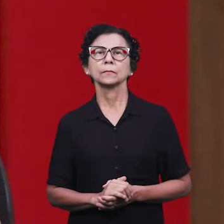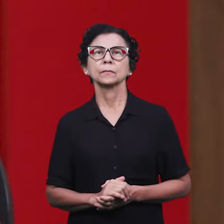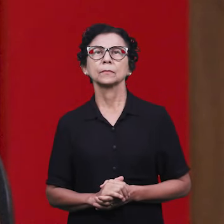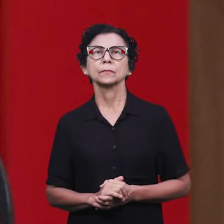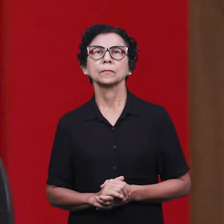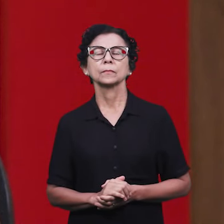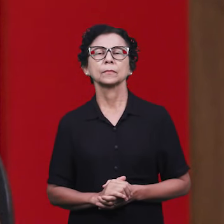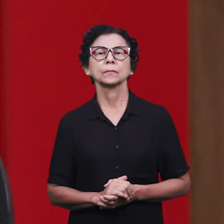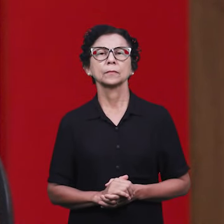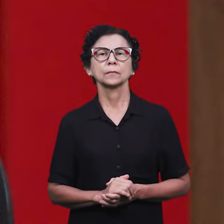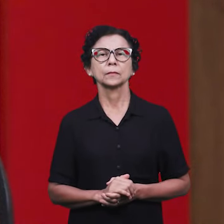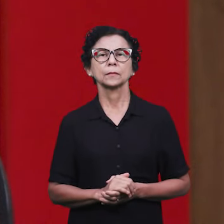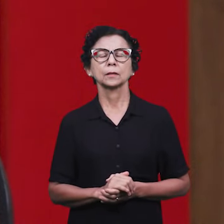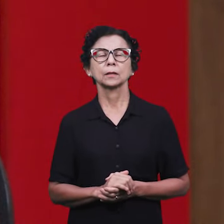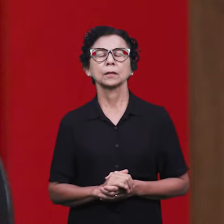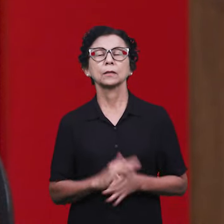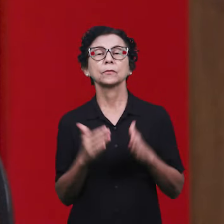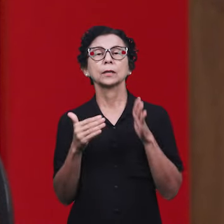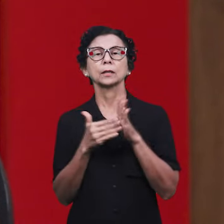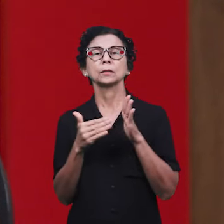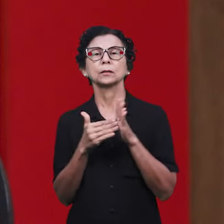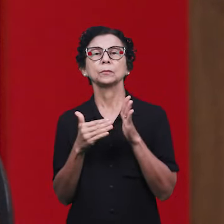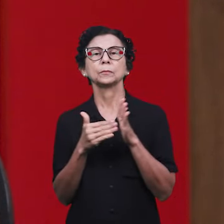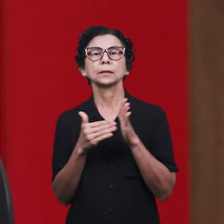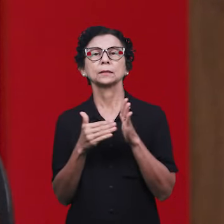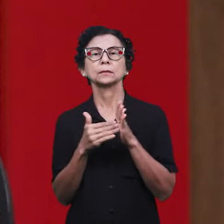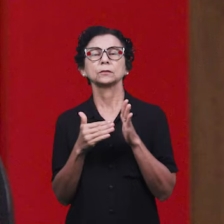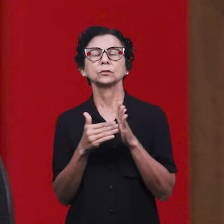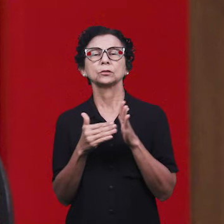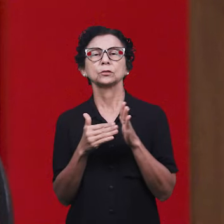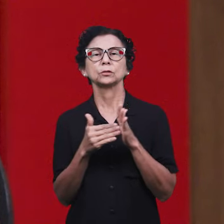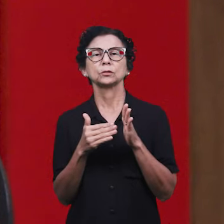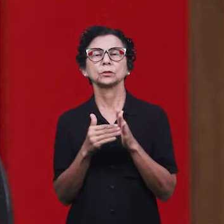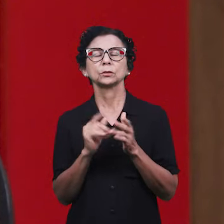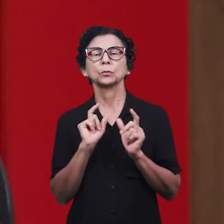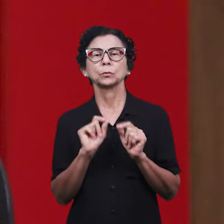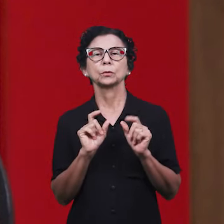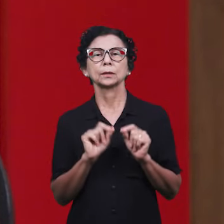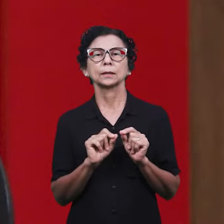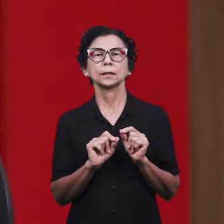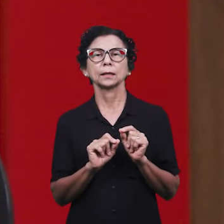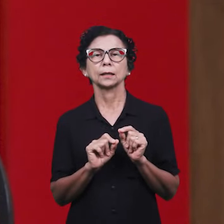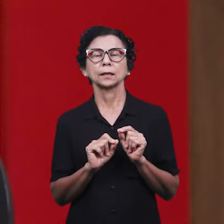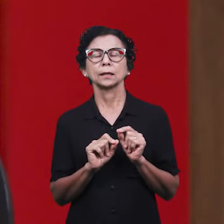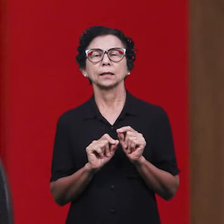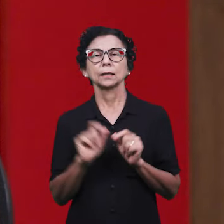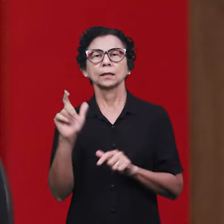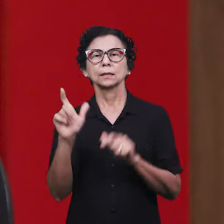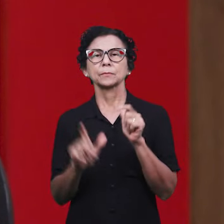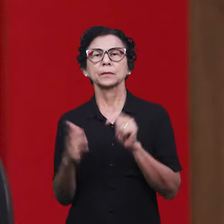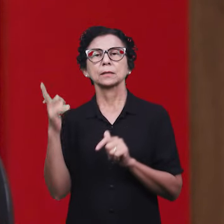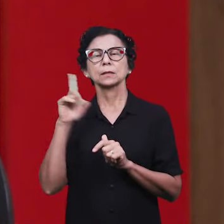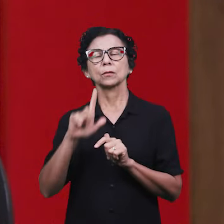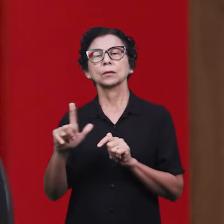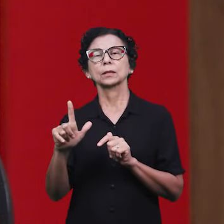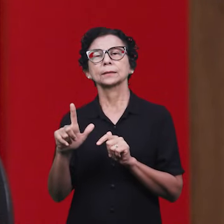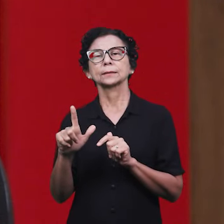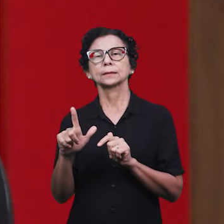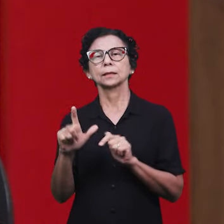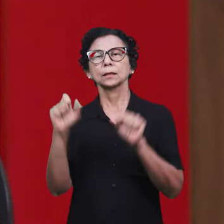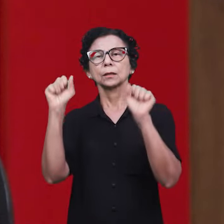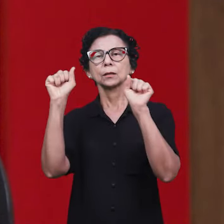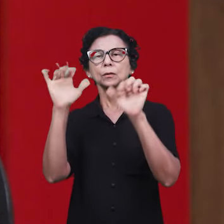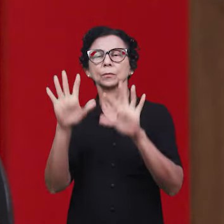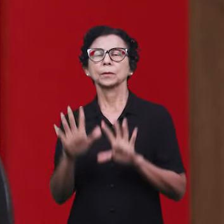uma barreira, das pessoas alcançarem uma bênção que é pela fé. Então, são tantas barreiras, olha, Deus